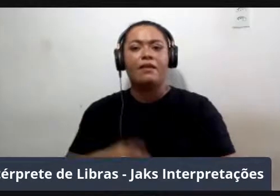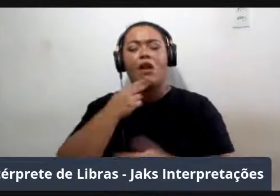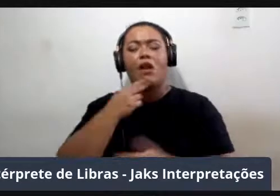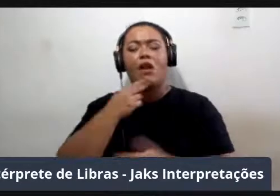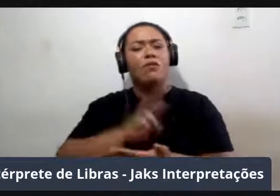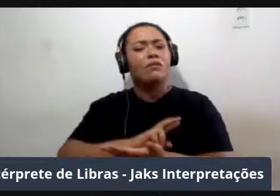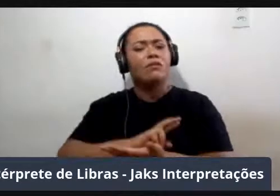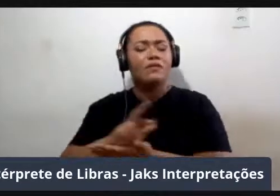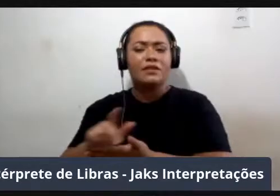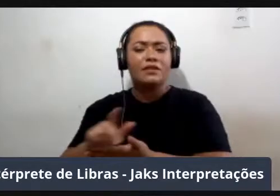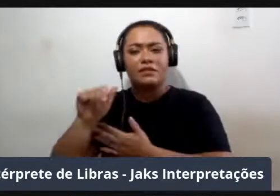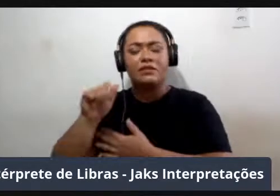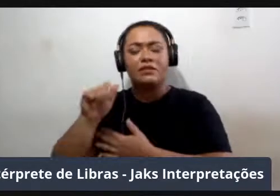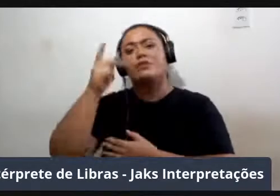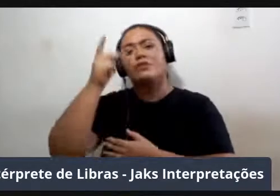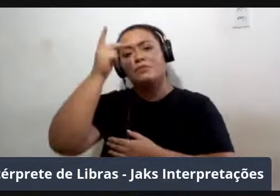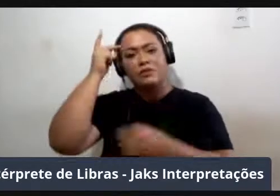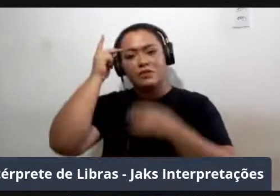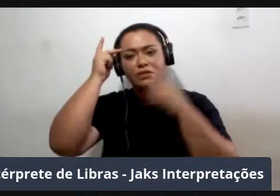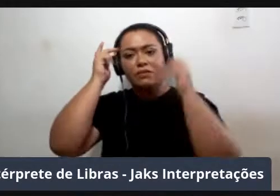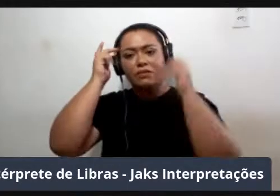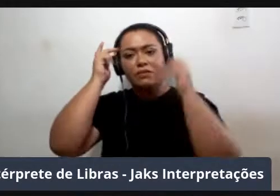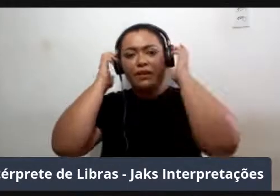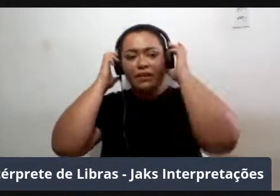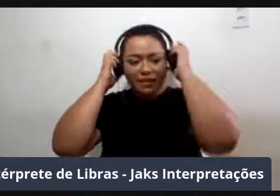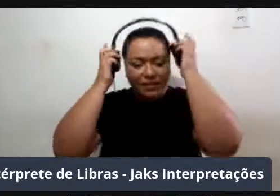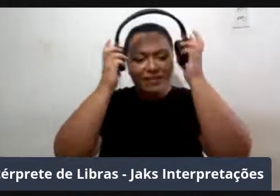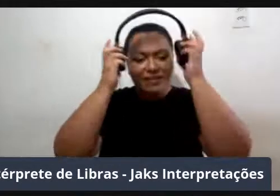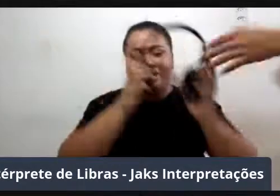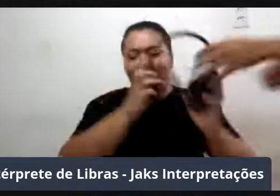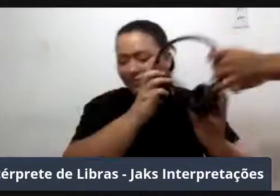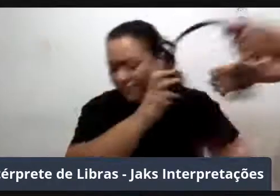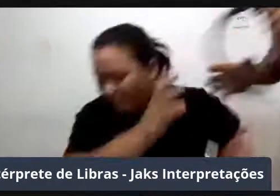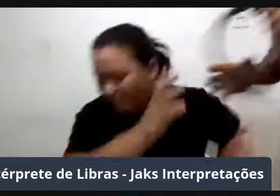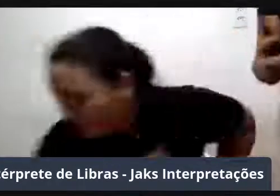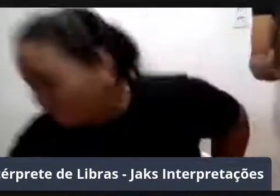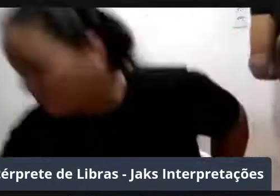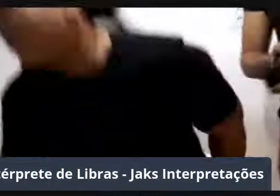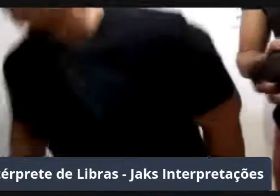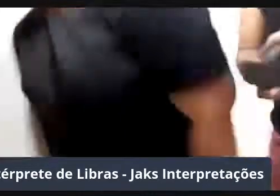eu não estou lembrando. E porque